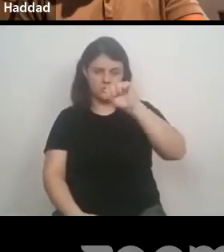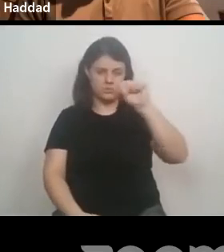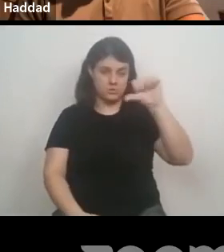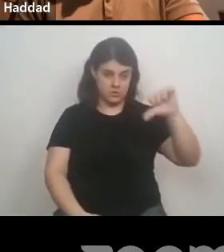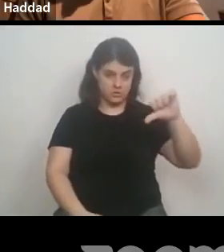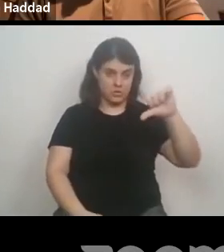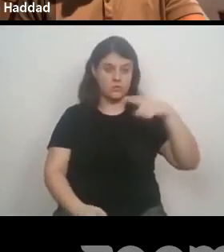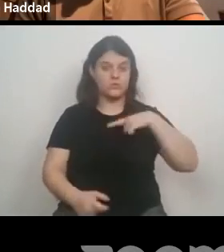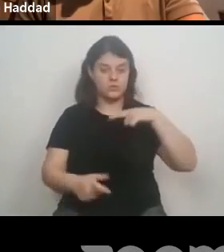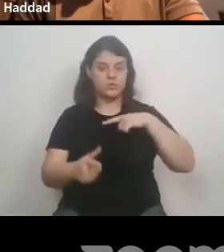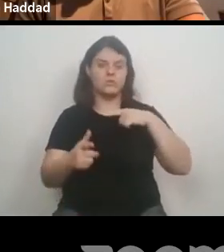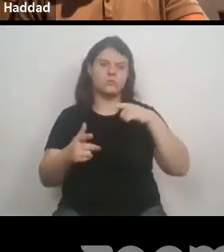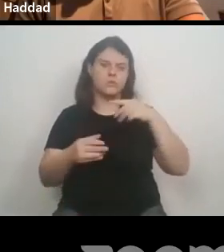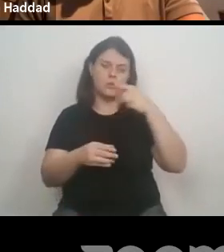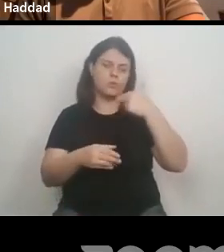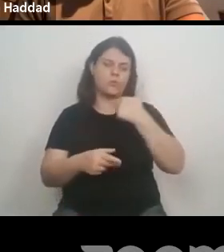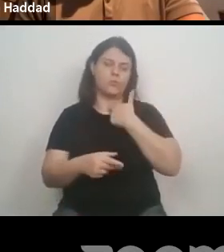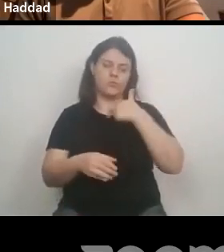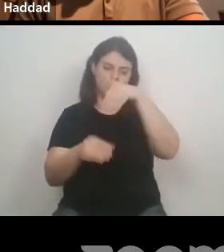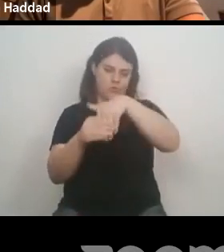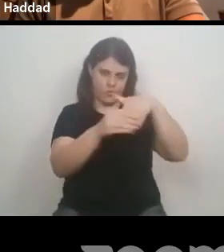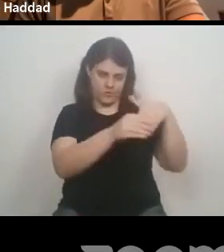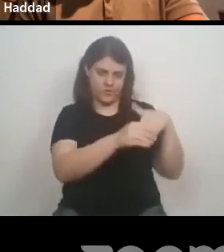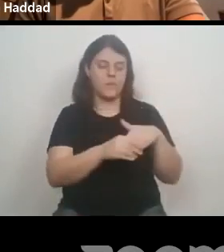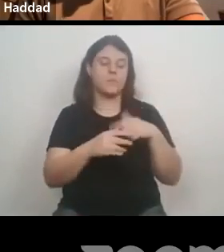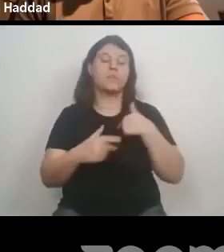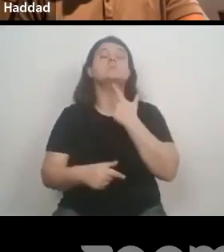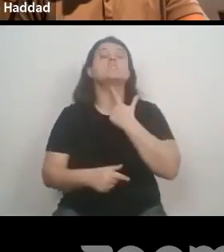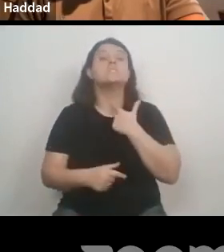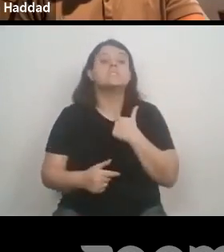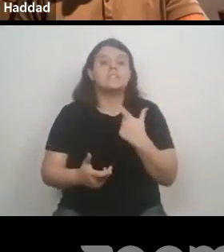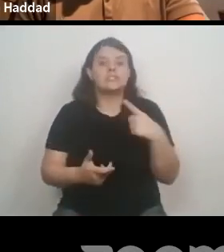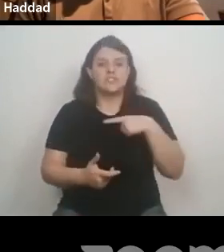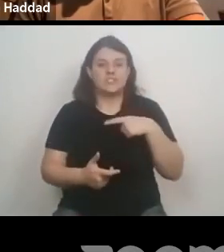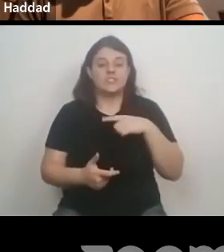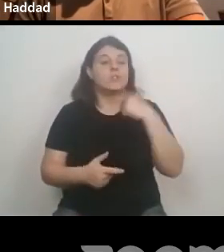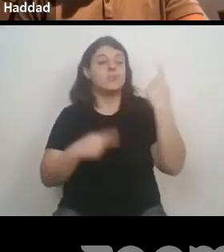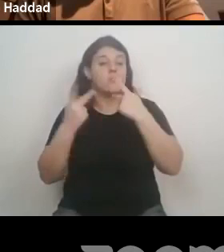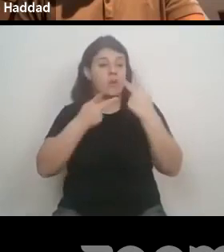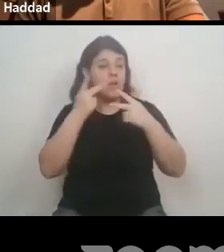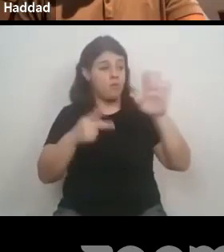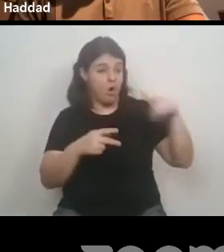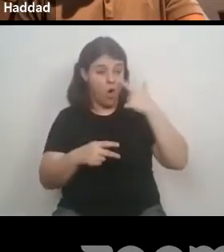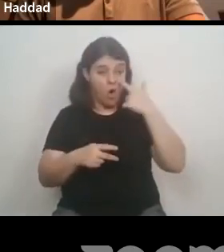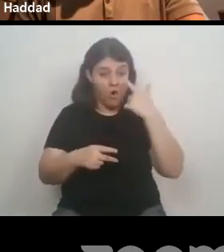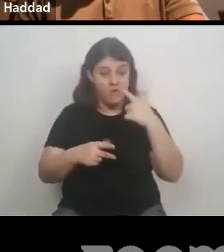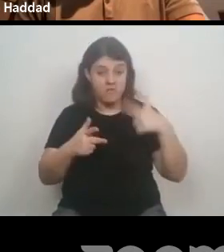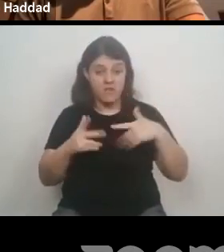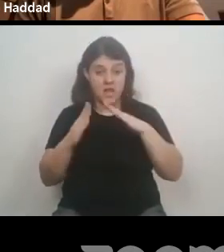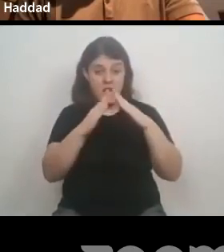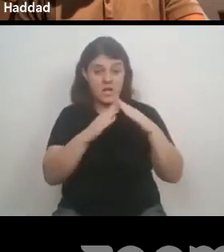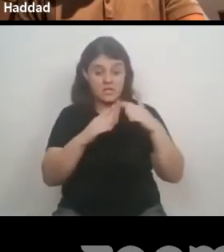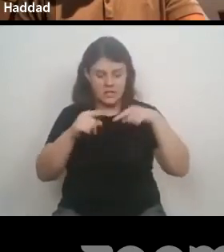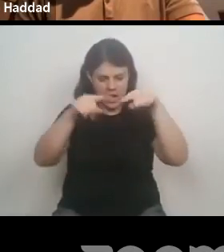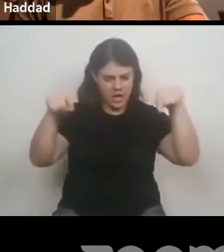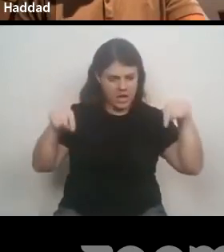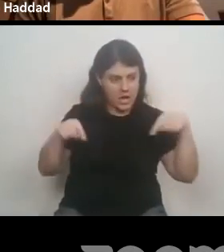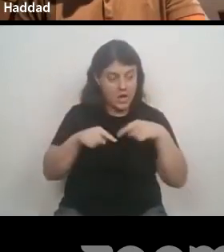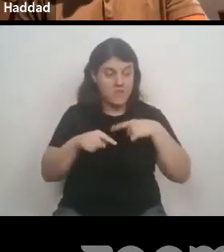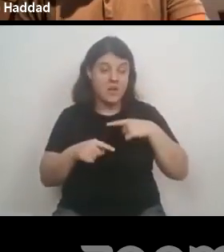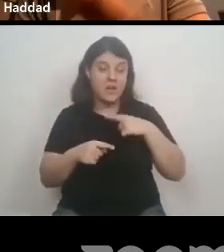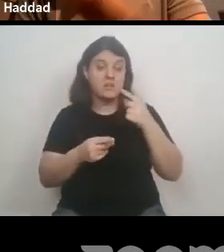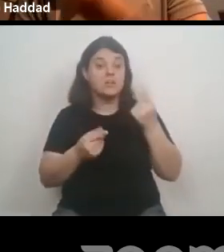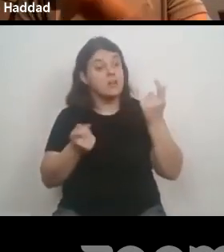ainda não podia votar, mas tinha uma vontade enorme, né? Evidentemente. E diziam, olha, você vai dividir tua casa, se ela tem tantos metros quadrados, você vai ter pelo